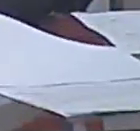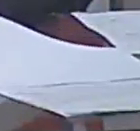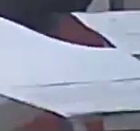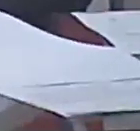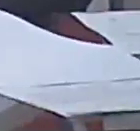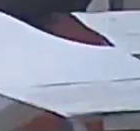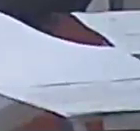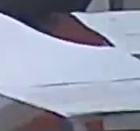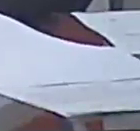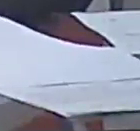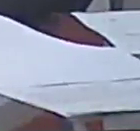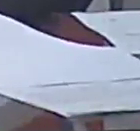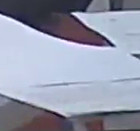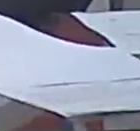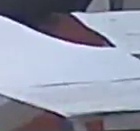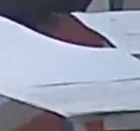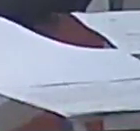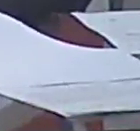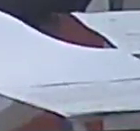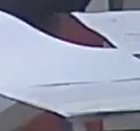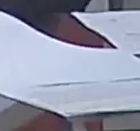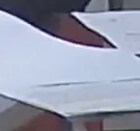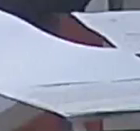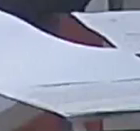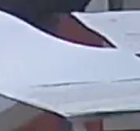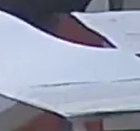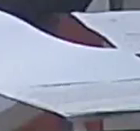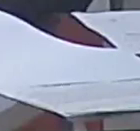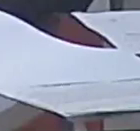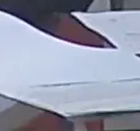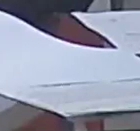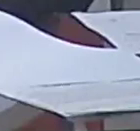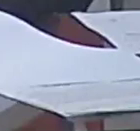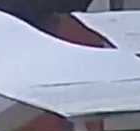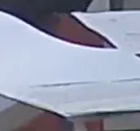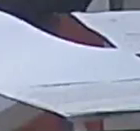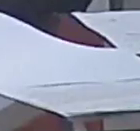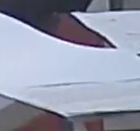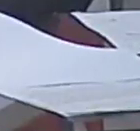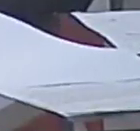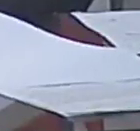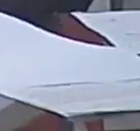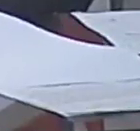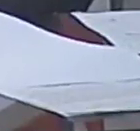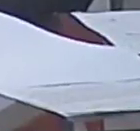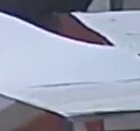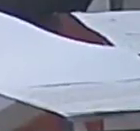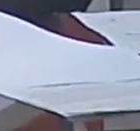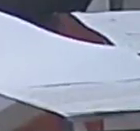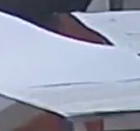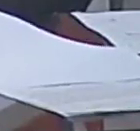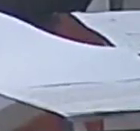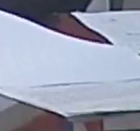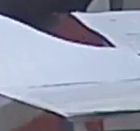Indicação 582-2019, indica ao Poder Executivo que realiza limpeza e organização geral no Centro de Convivência do